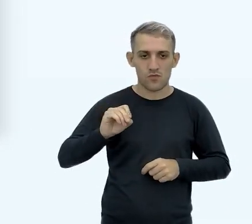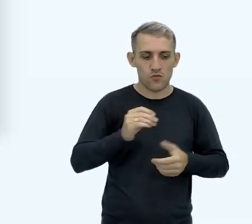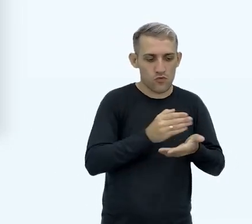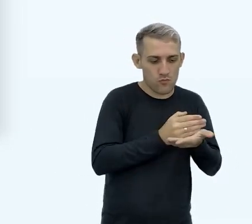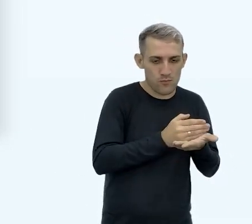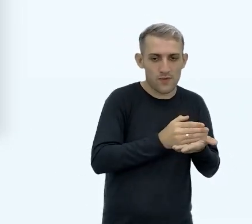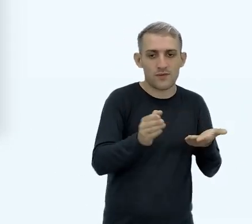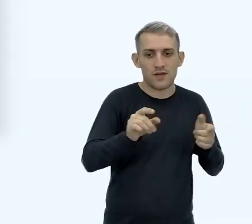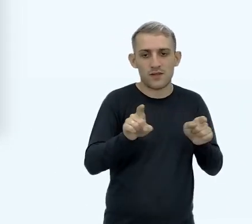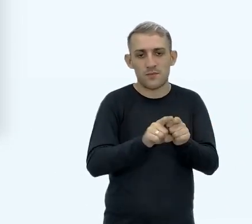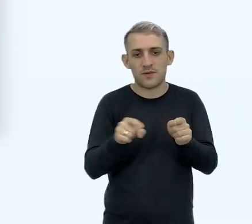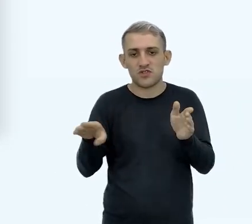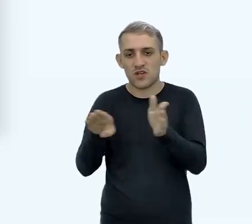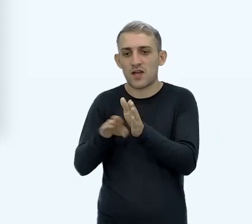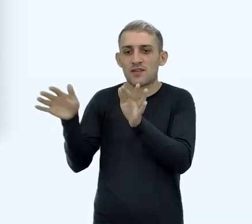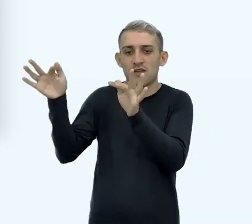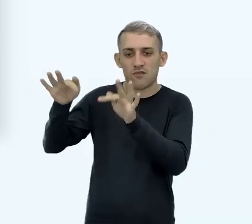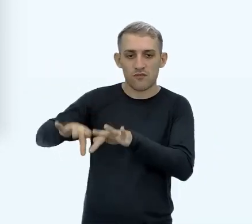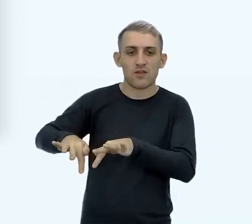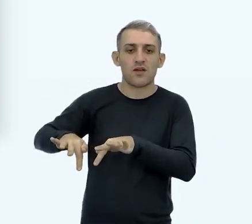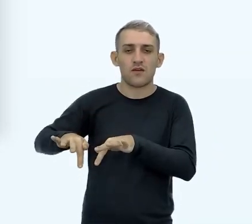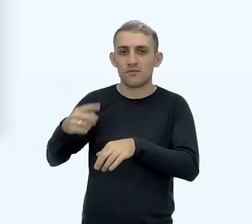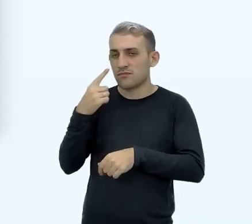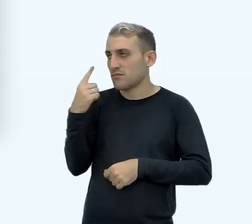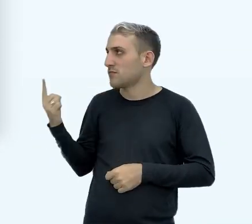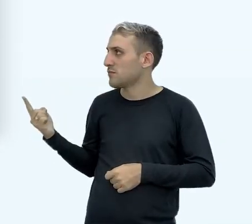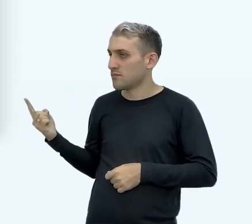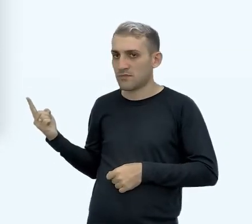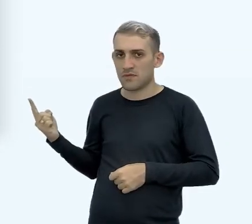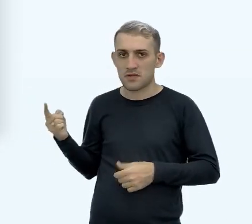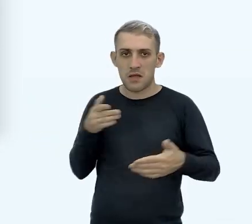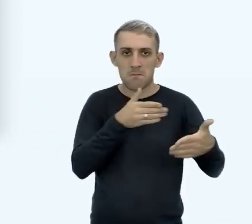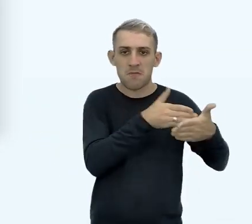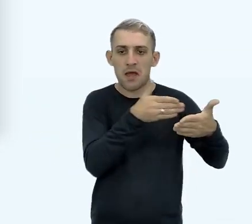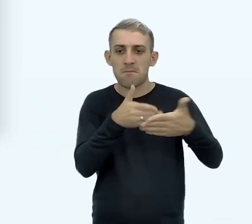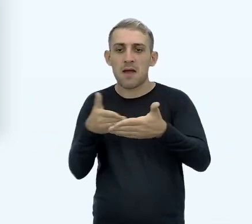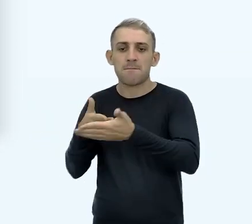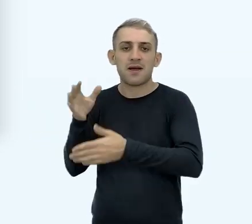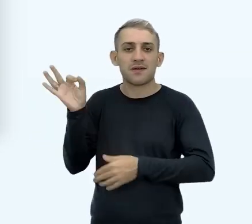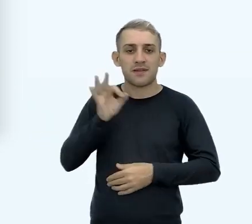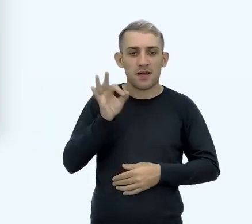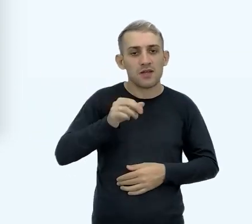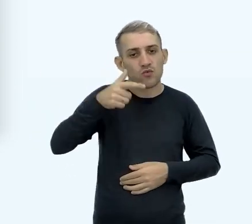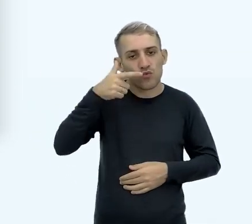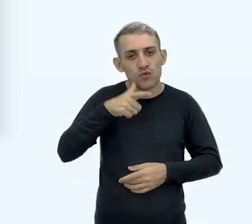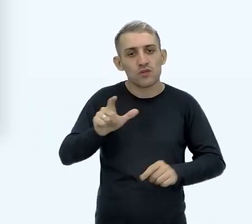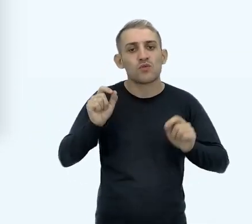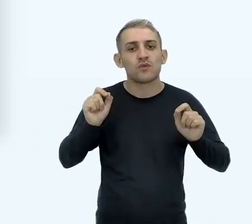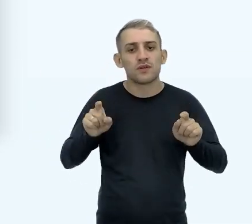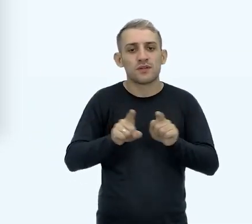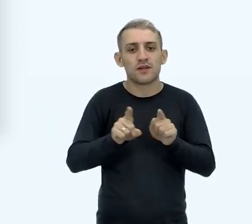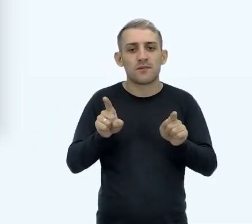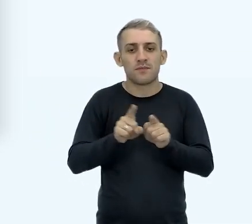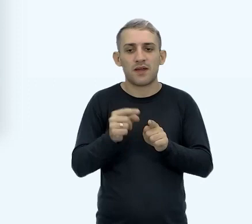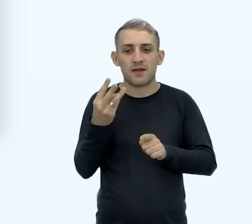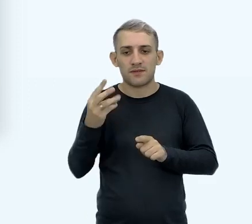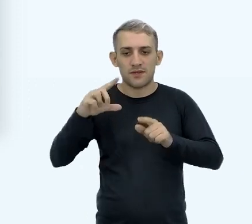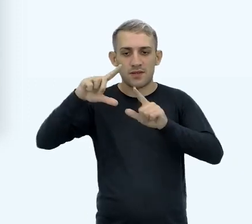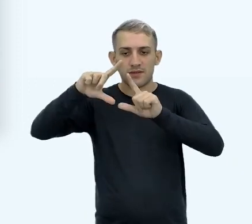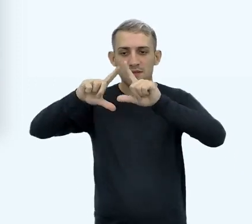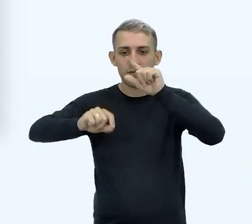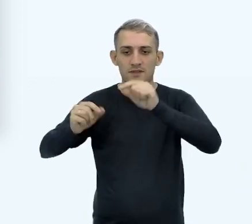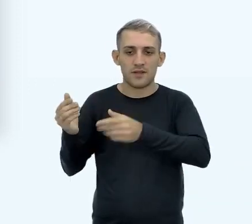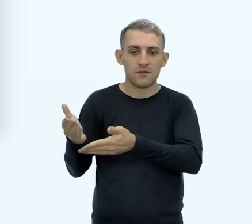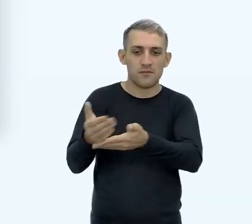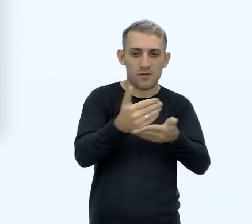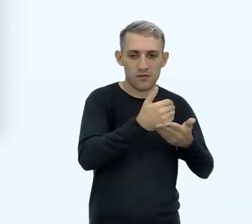labirinto e chegasse até o final dele, sem bater em nenhuma das paredes e conseguindo coletar as 3 estrelas. E